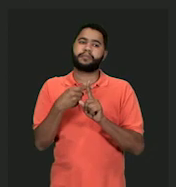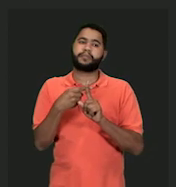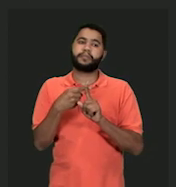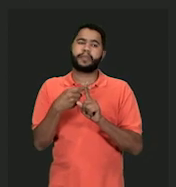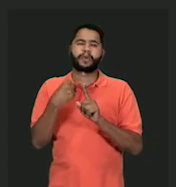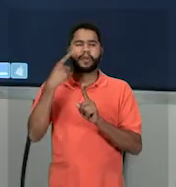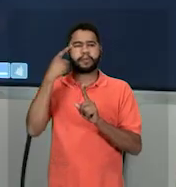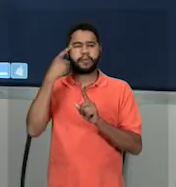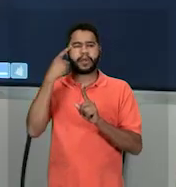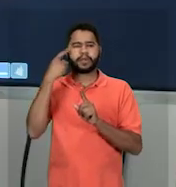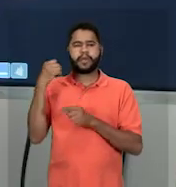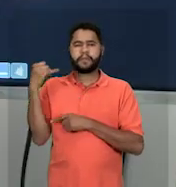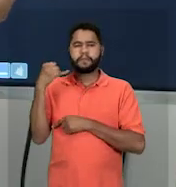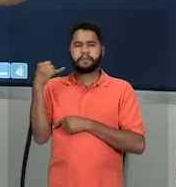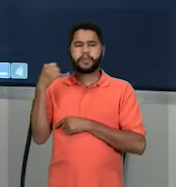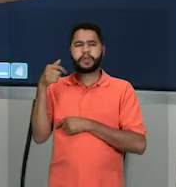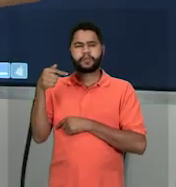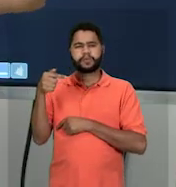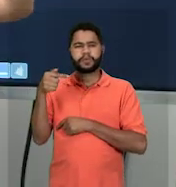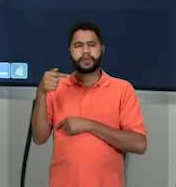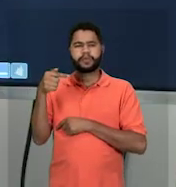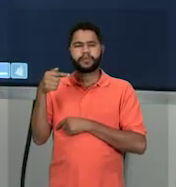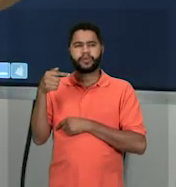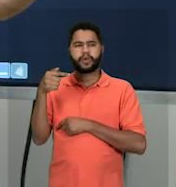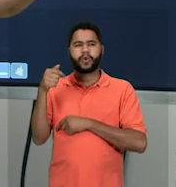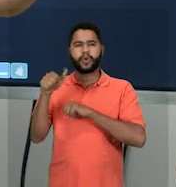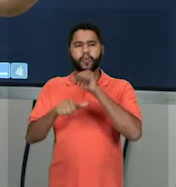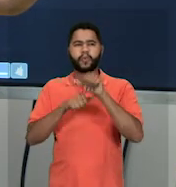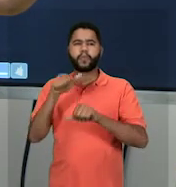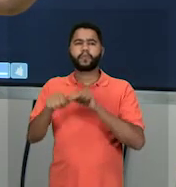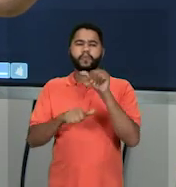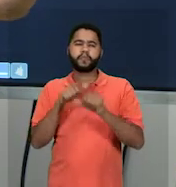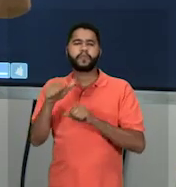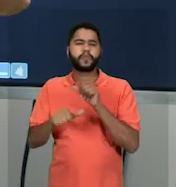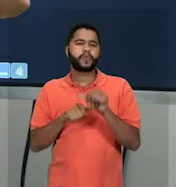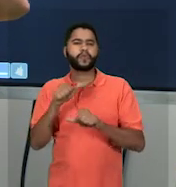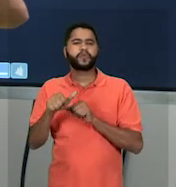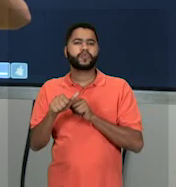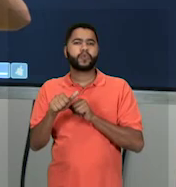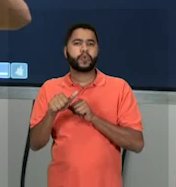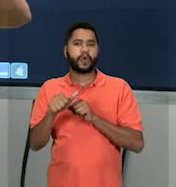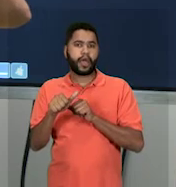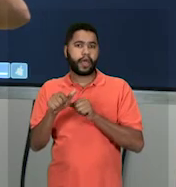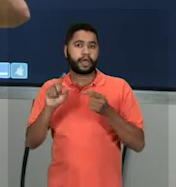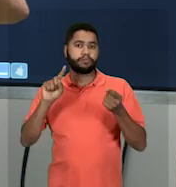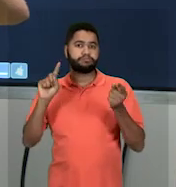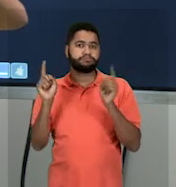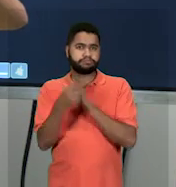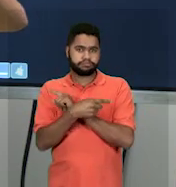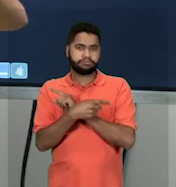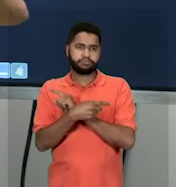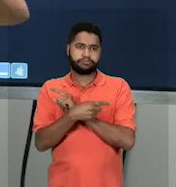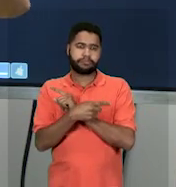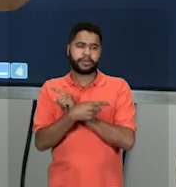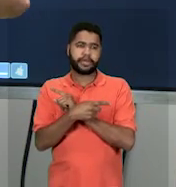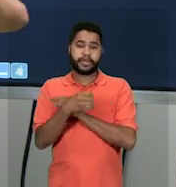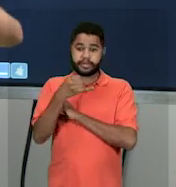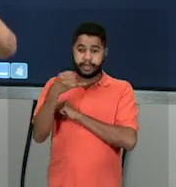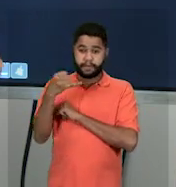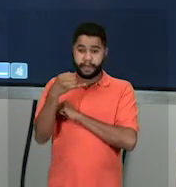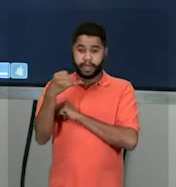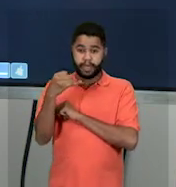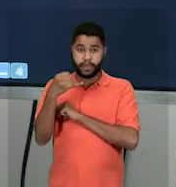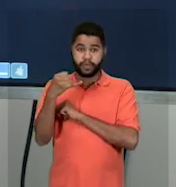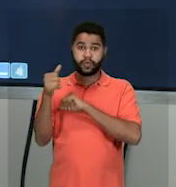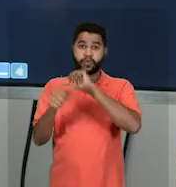e Agora pensa o menos 7 quando eu mudo ele de membro eu troco operação eu mexo com operação inversa a